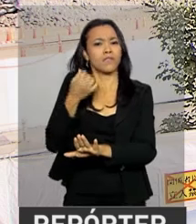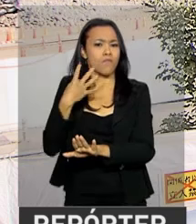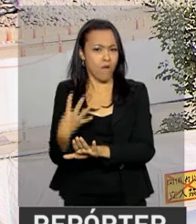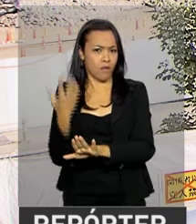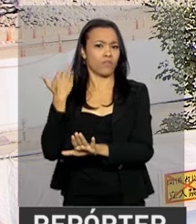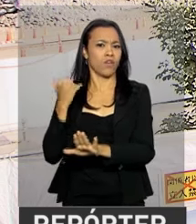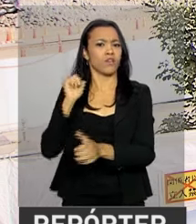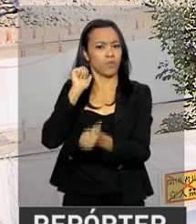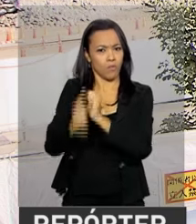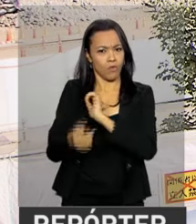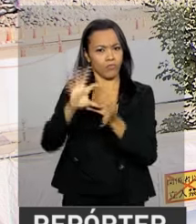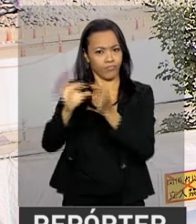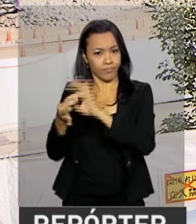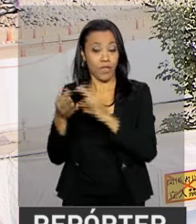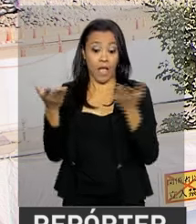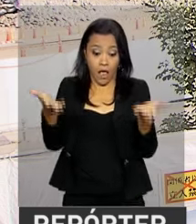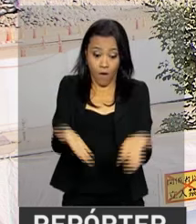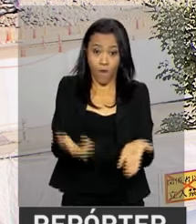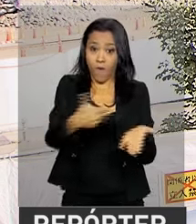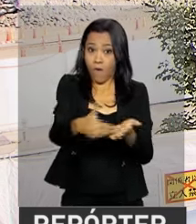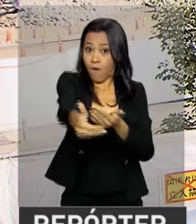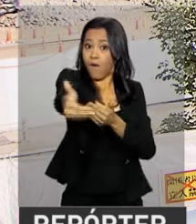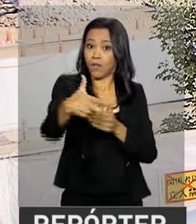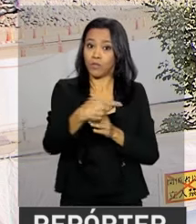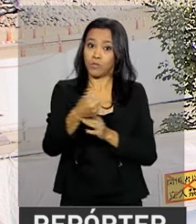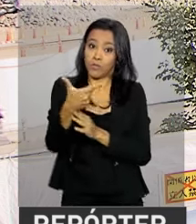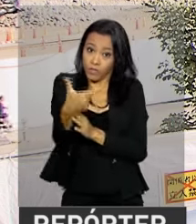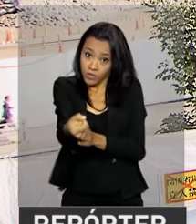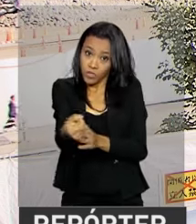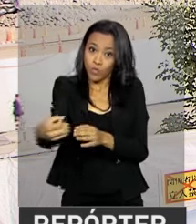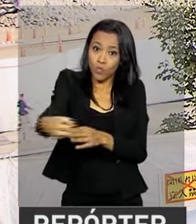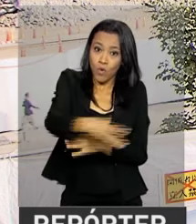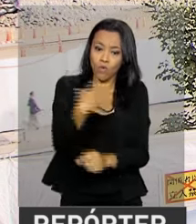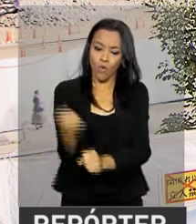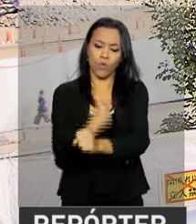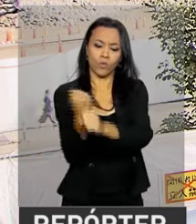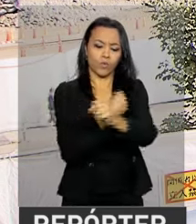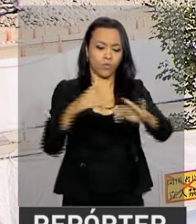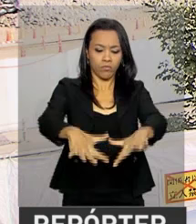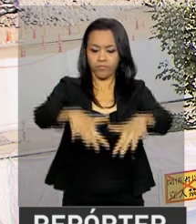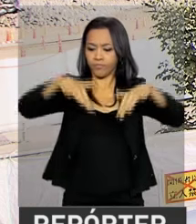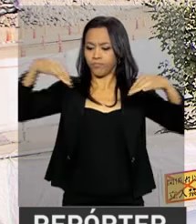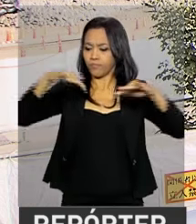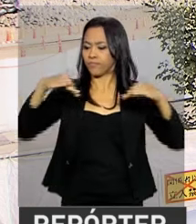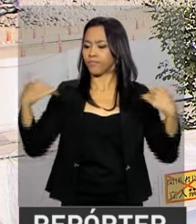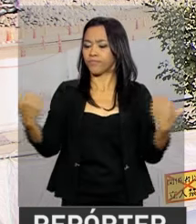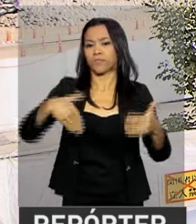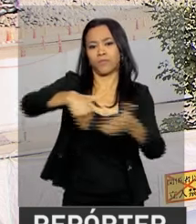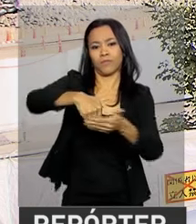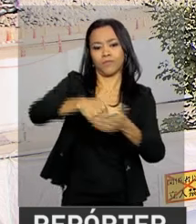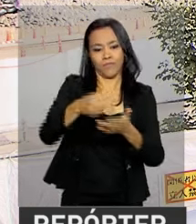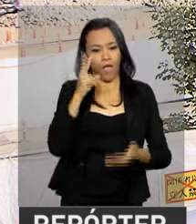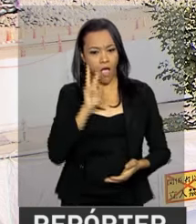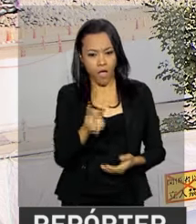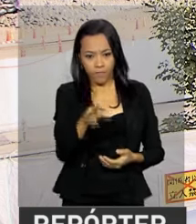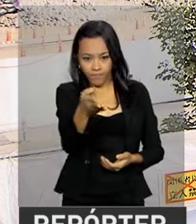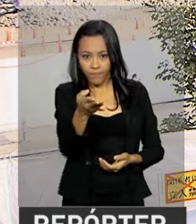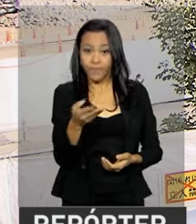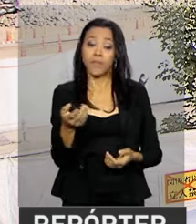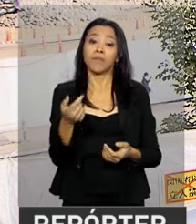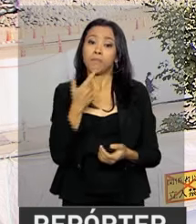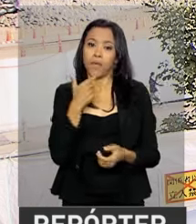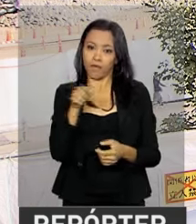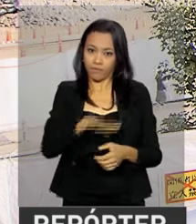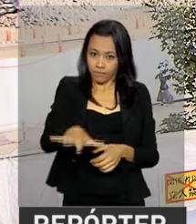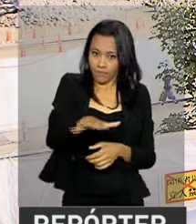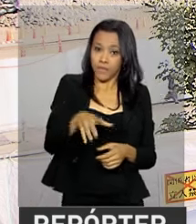e agora para 2020 um novo estádio olímpico está sendo construindo bem aqui neste local o governo